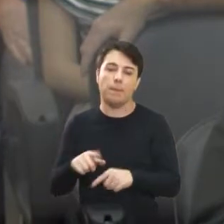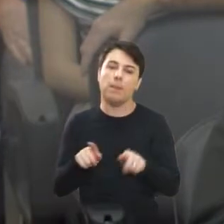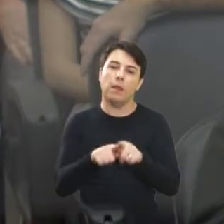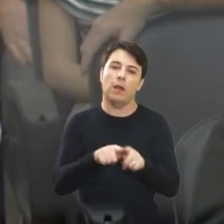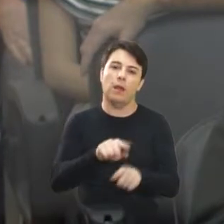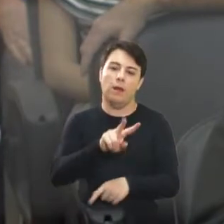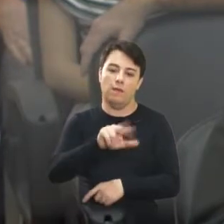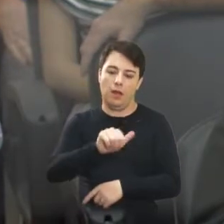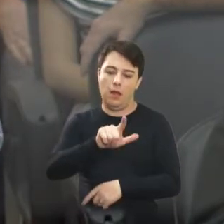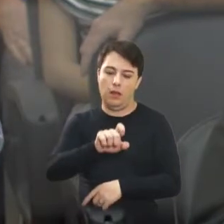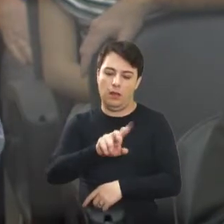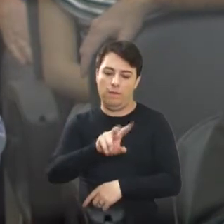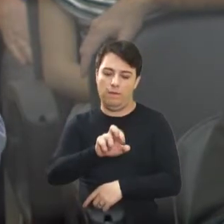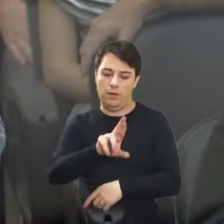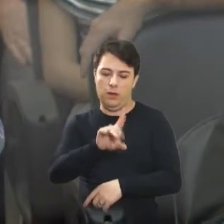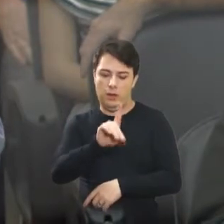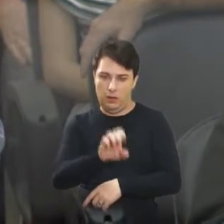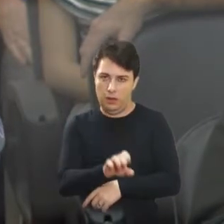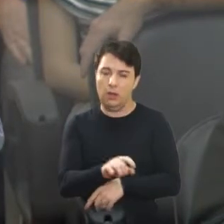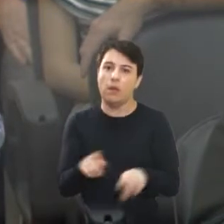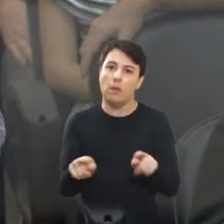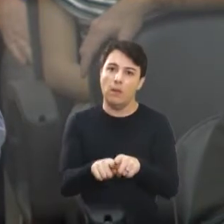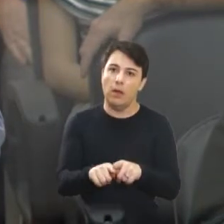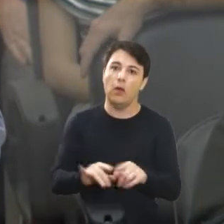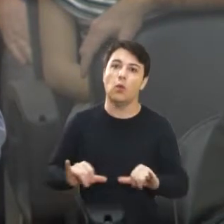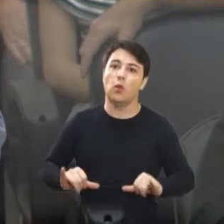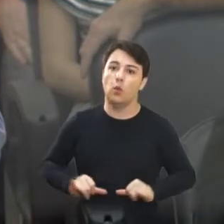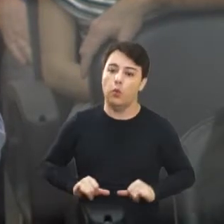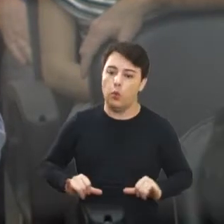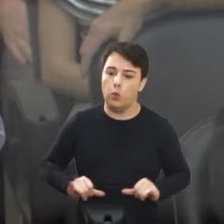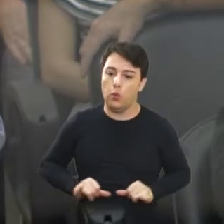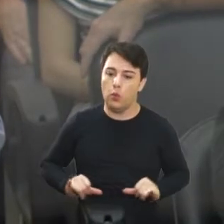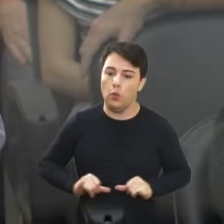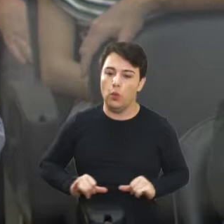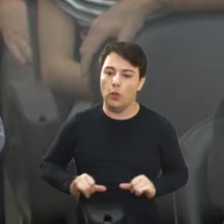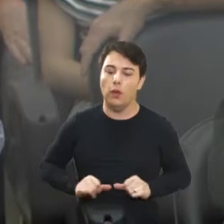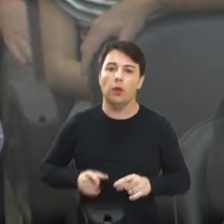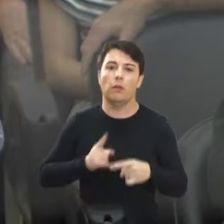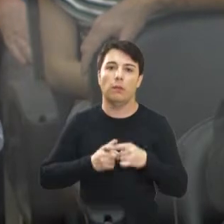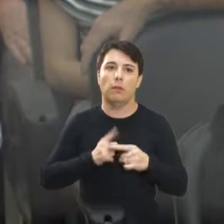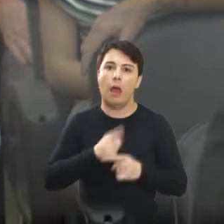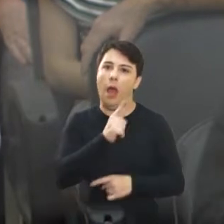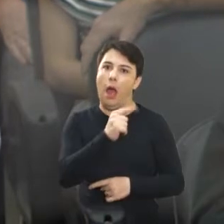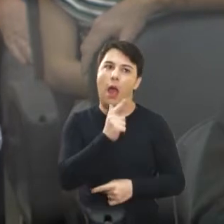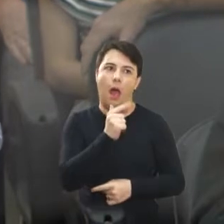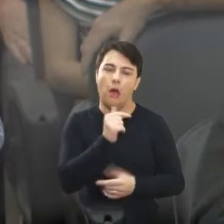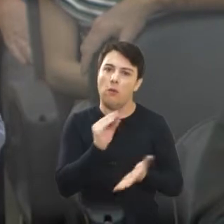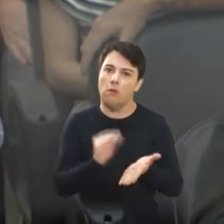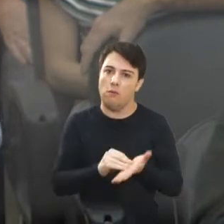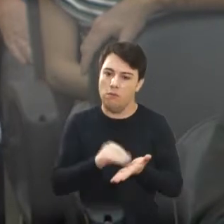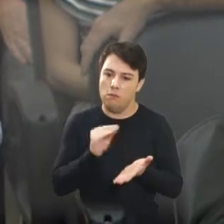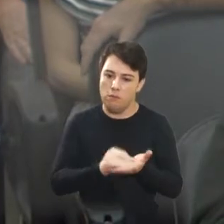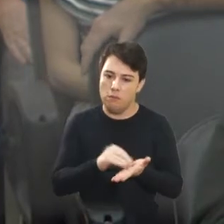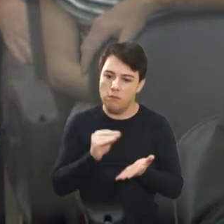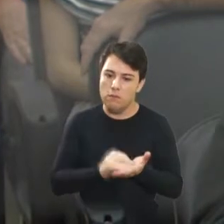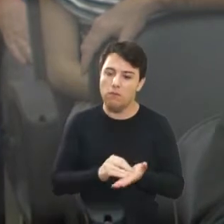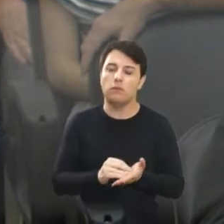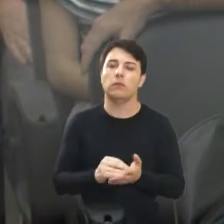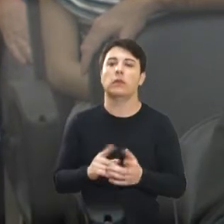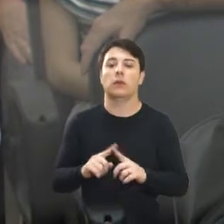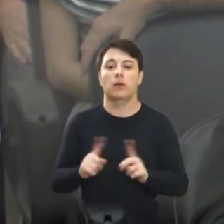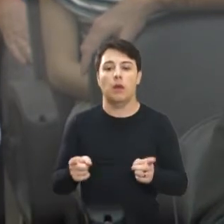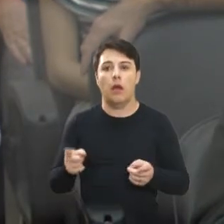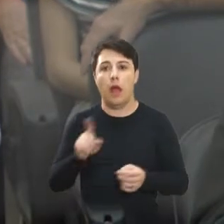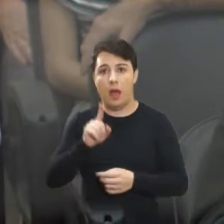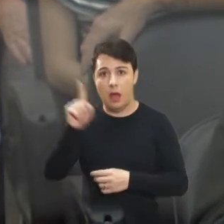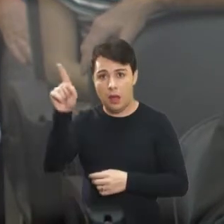que hoje pena e sofre com a falta de estrutura, com a falta de água. Tem hoje, e nós estamos pretendendo